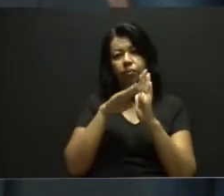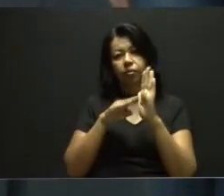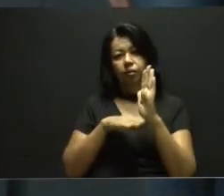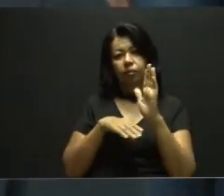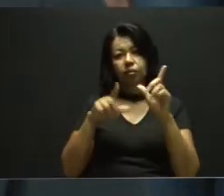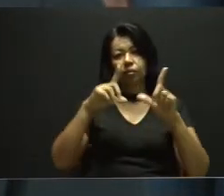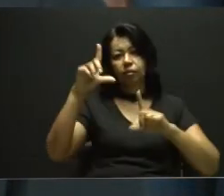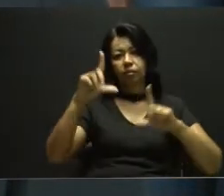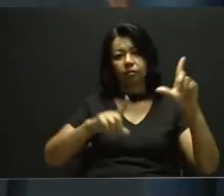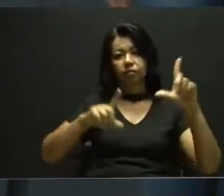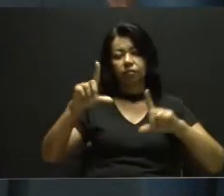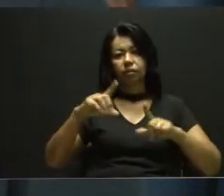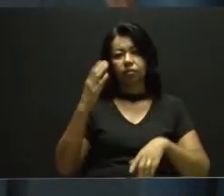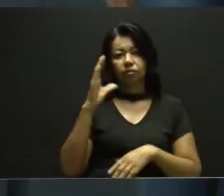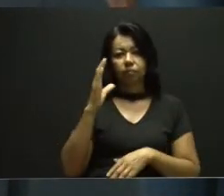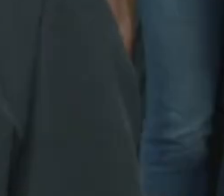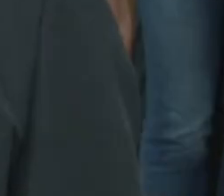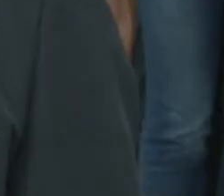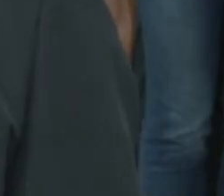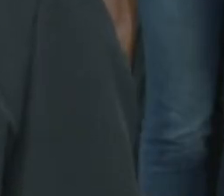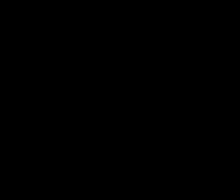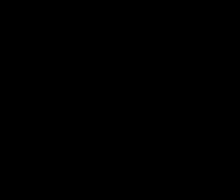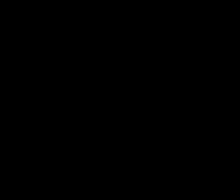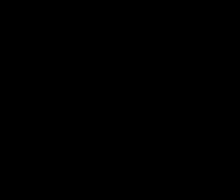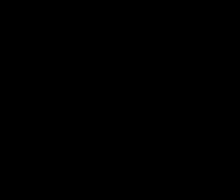da tv câmara de cubatão